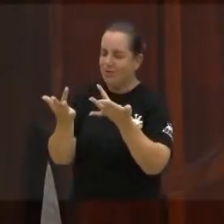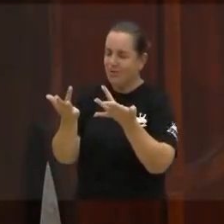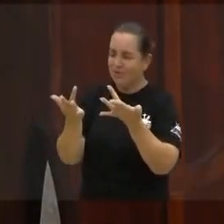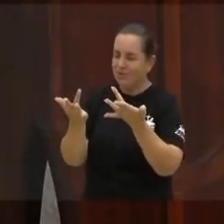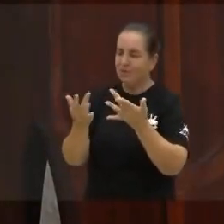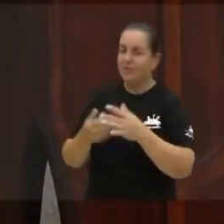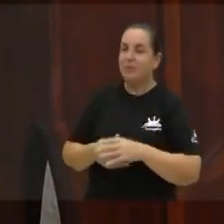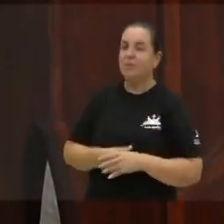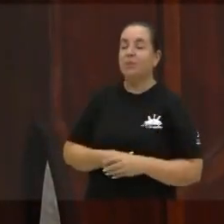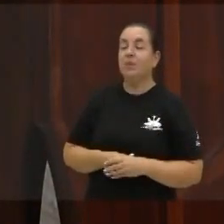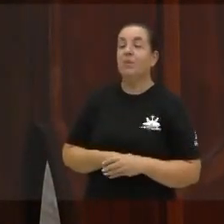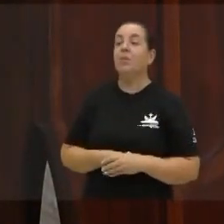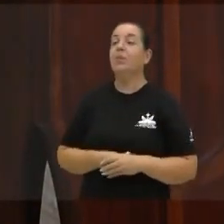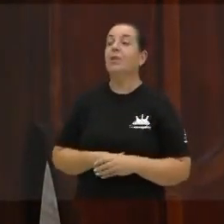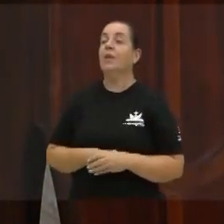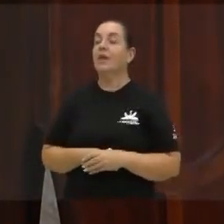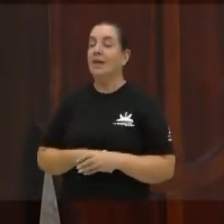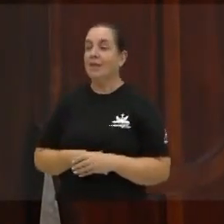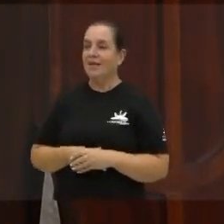misericordioso,